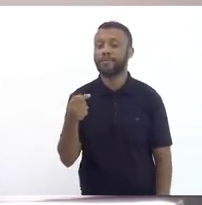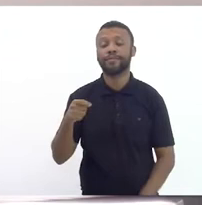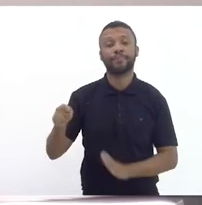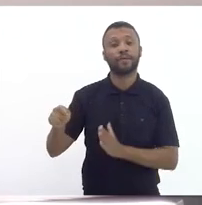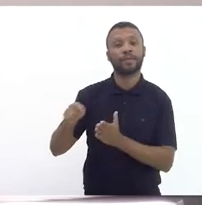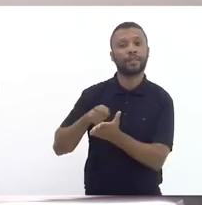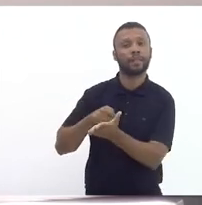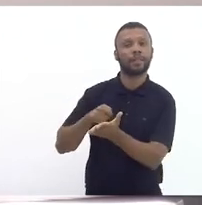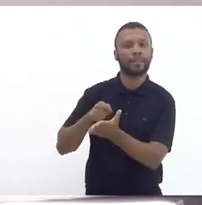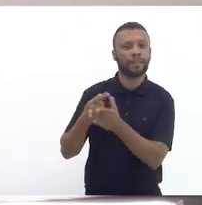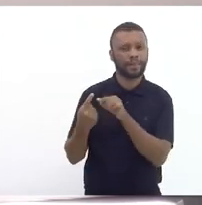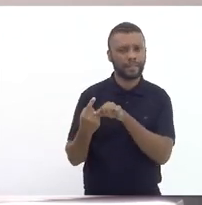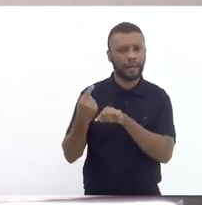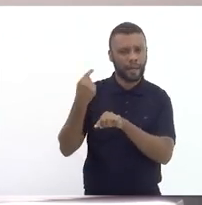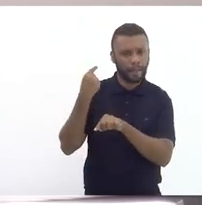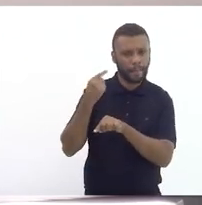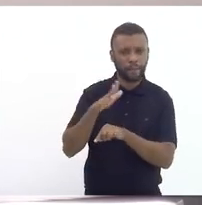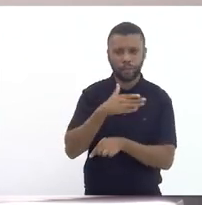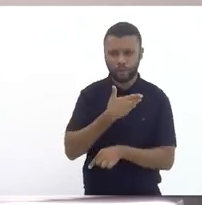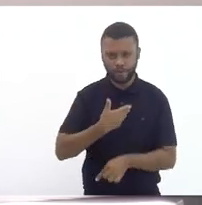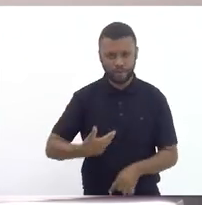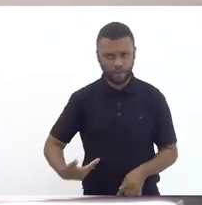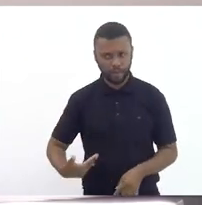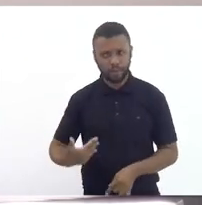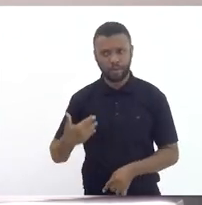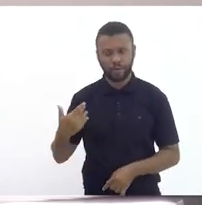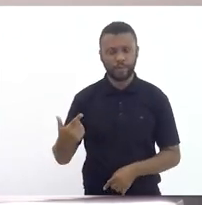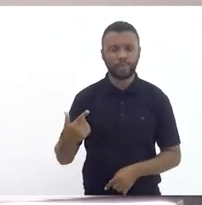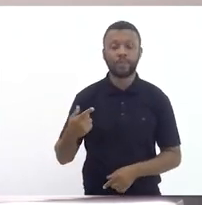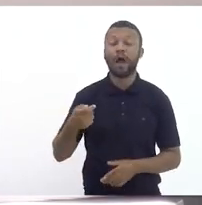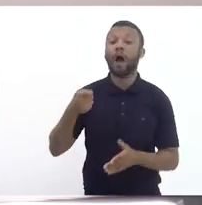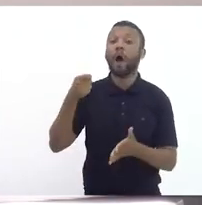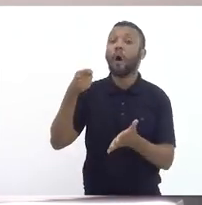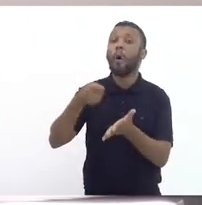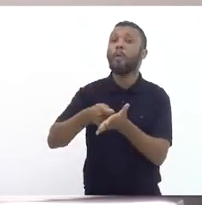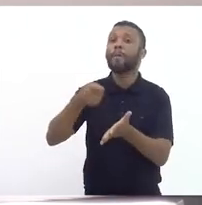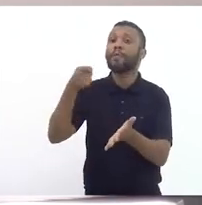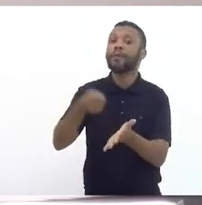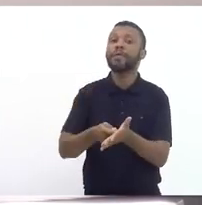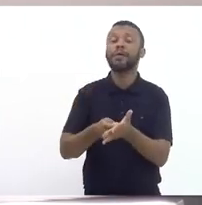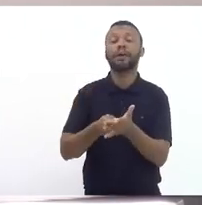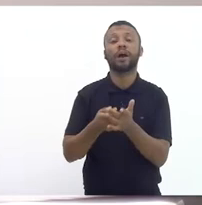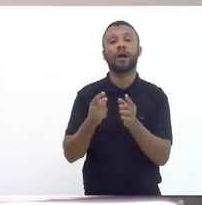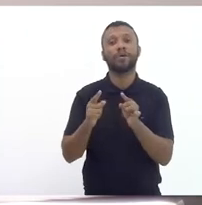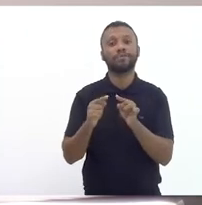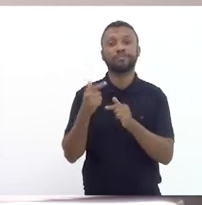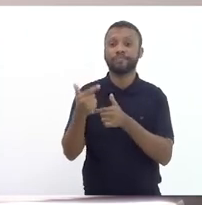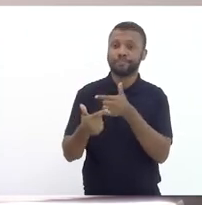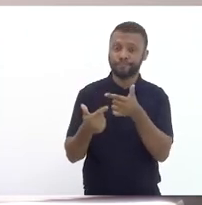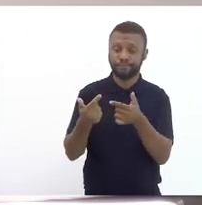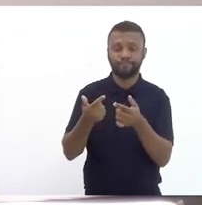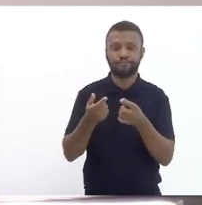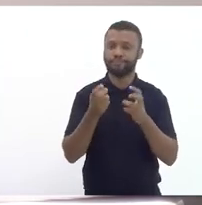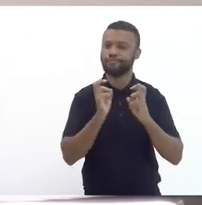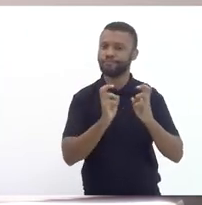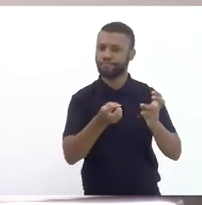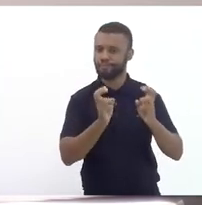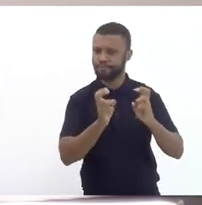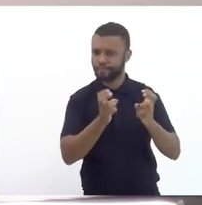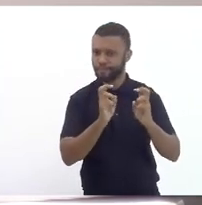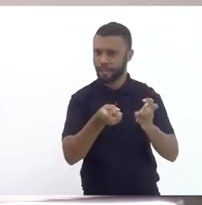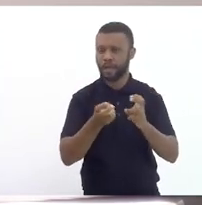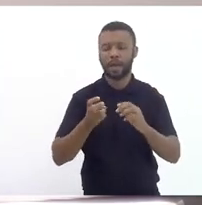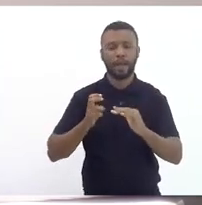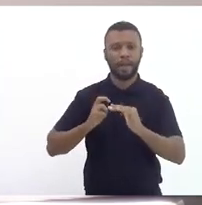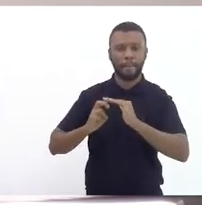na época pelo governador, obriga as operadoras de modais de transporte ferroviário de trem e metrô no